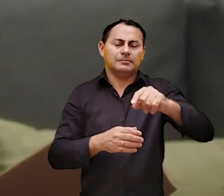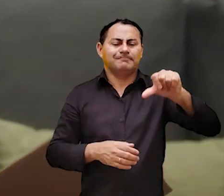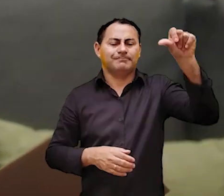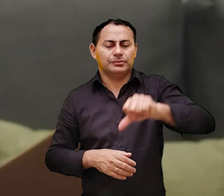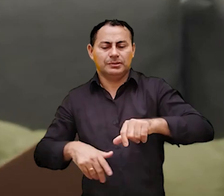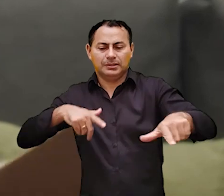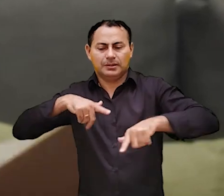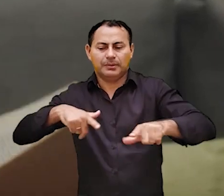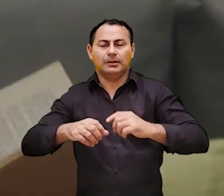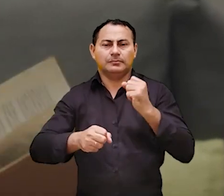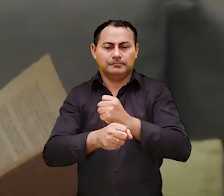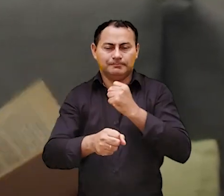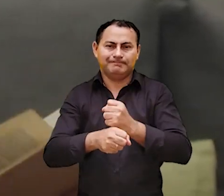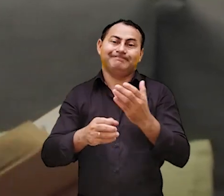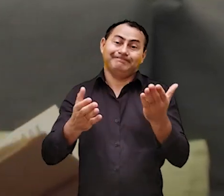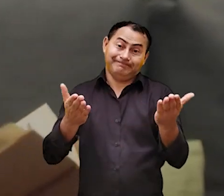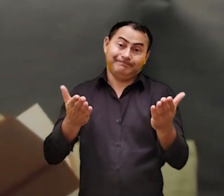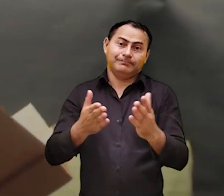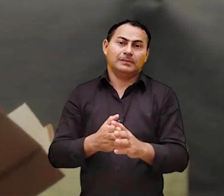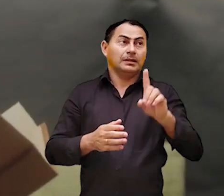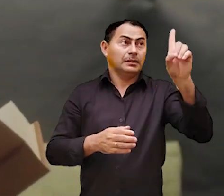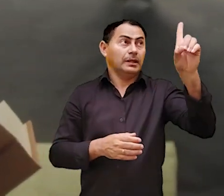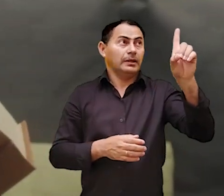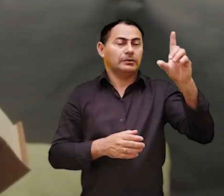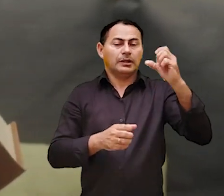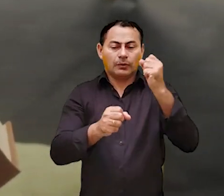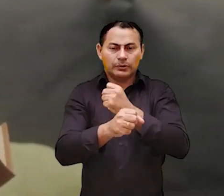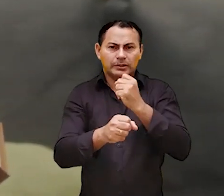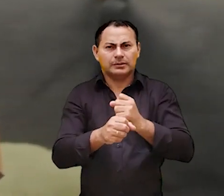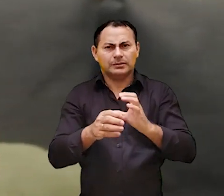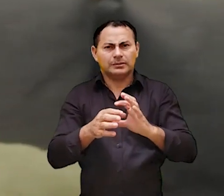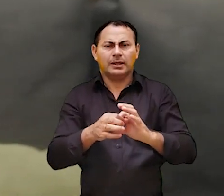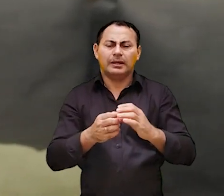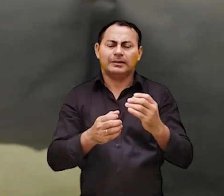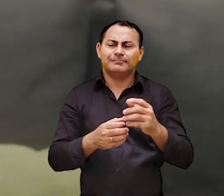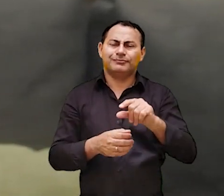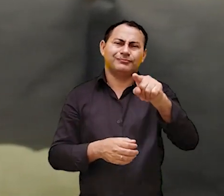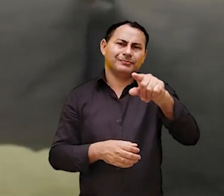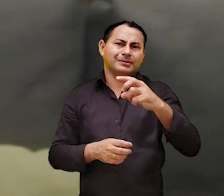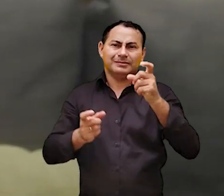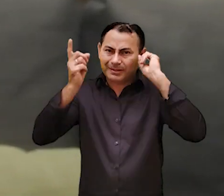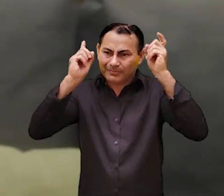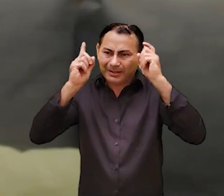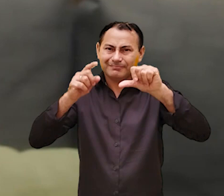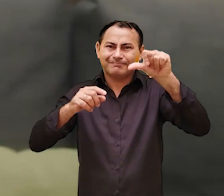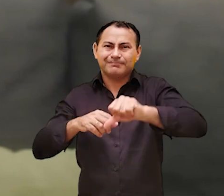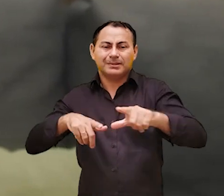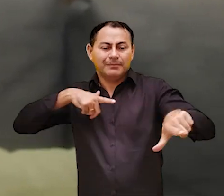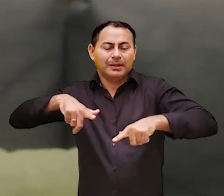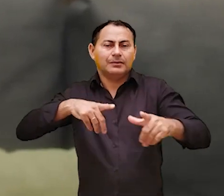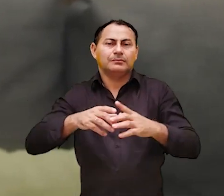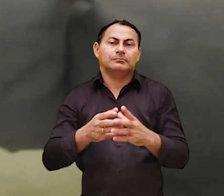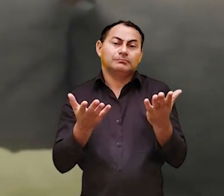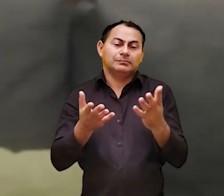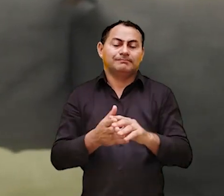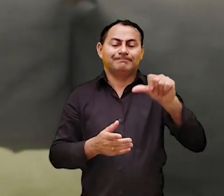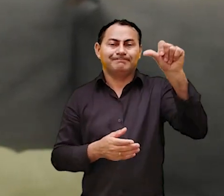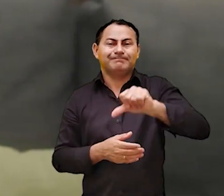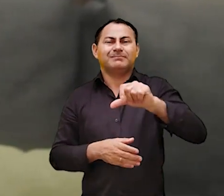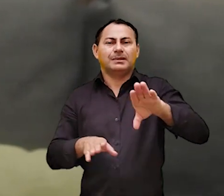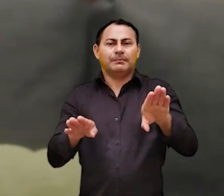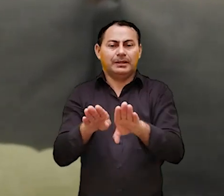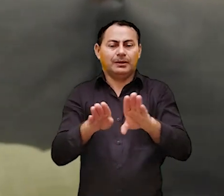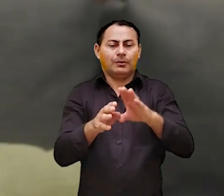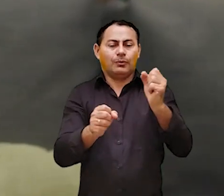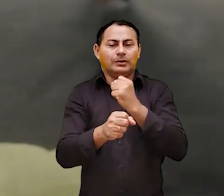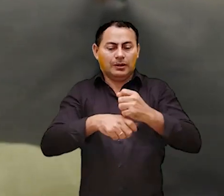casa, será inútil trabalhar na construção. Se é Deus quem está construindo, é inútil você se preocupar e trabalhar tanto. Assim será